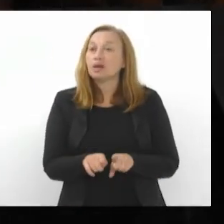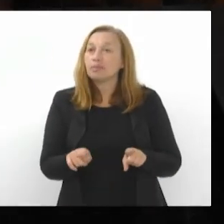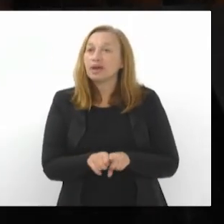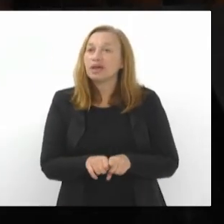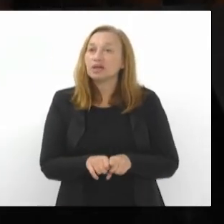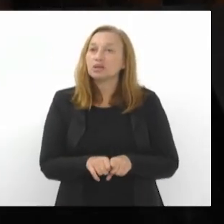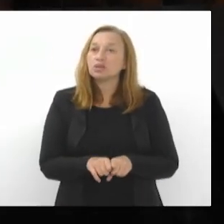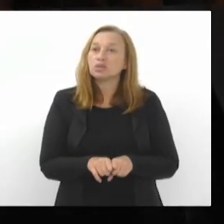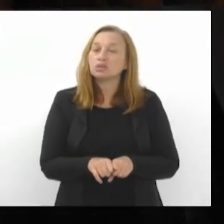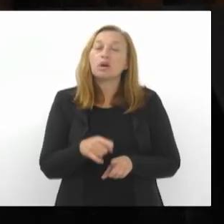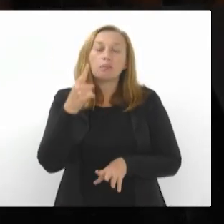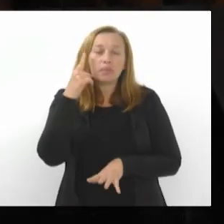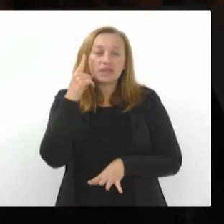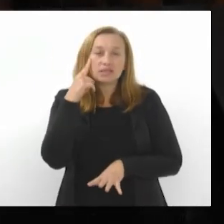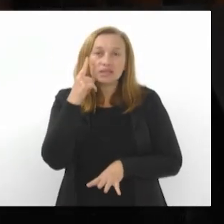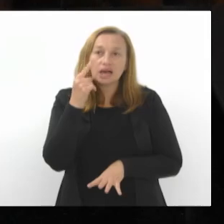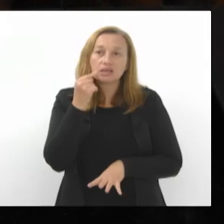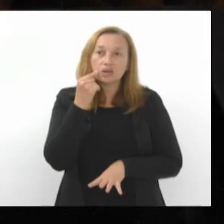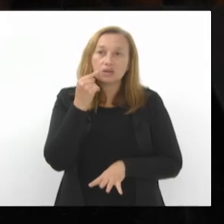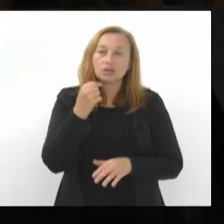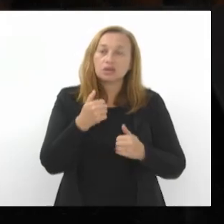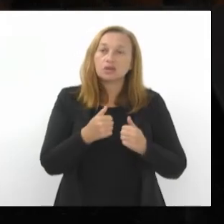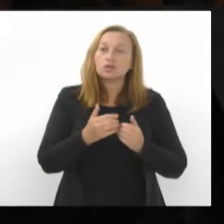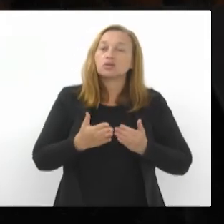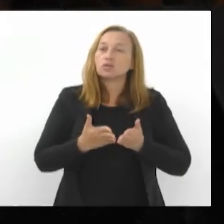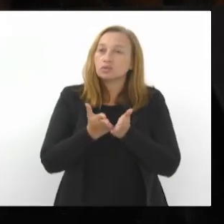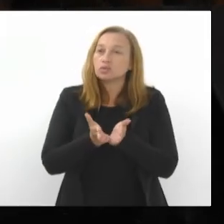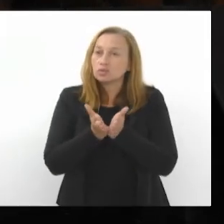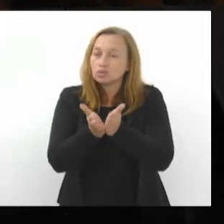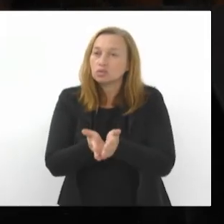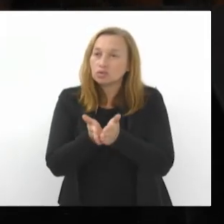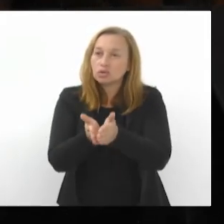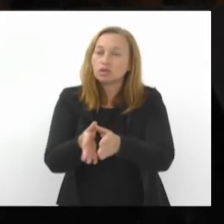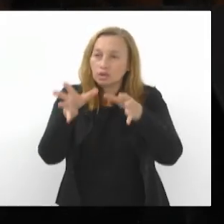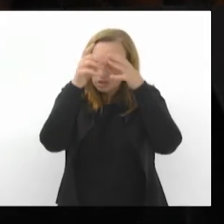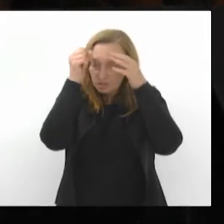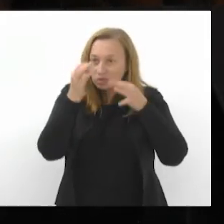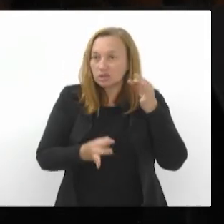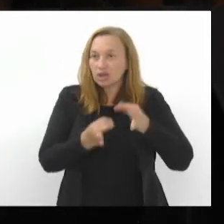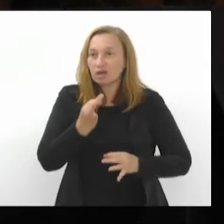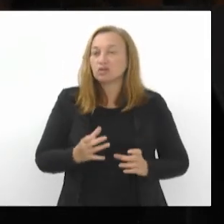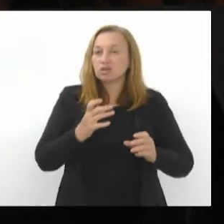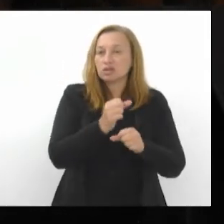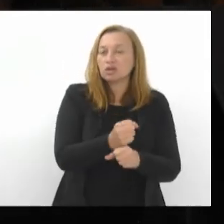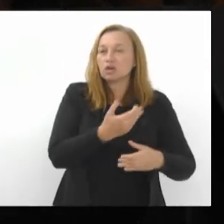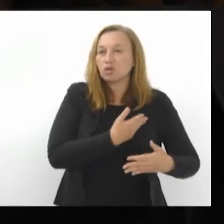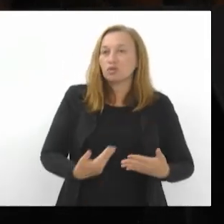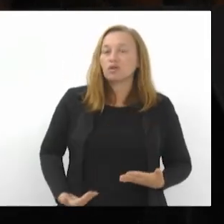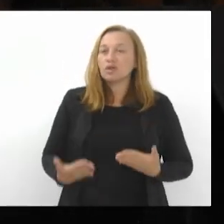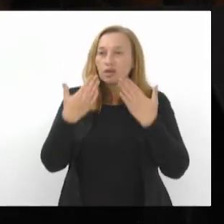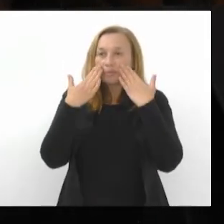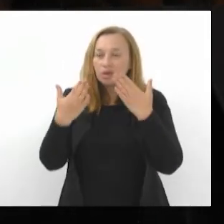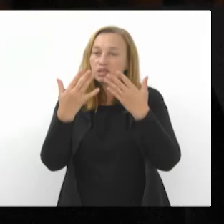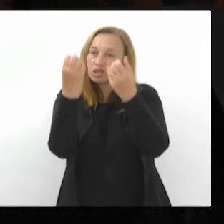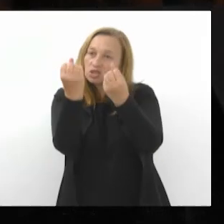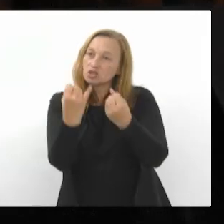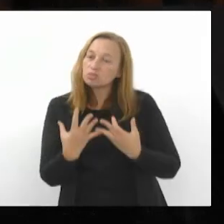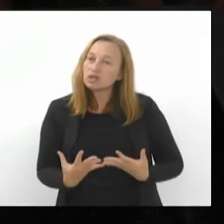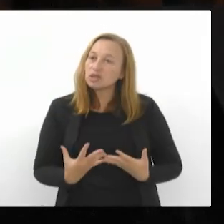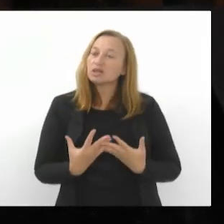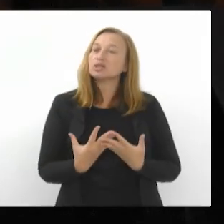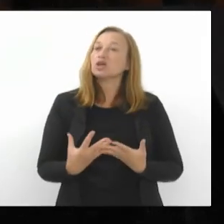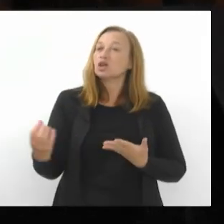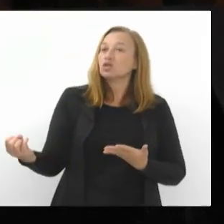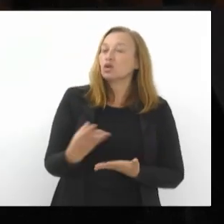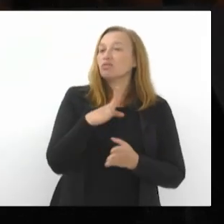também, pensar do transporte aquaviário, o Tribunal de Contas determinou que o governo apresente esclarecimentos sobre a